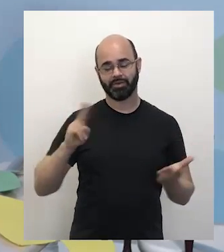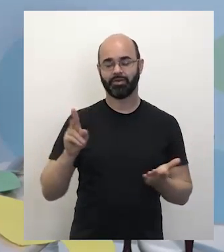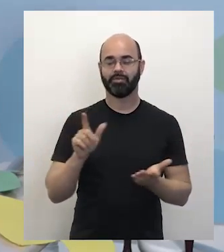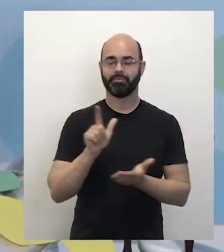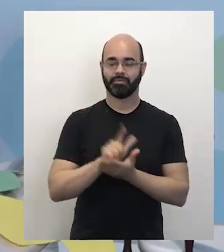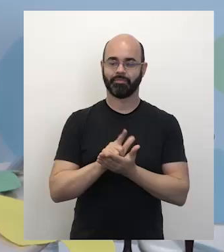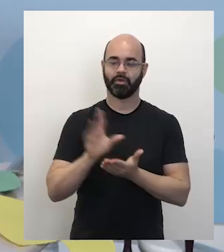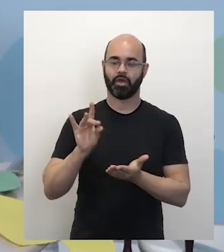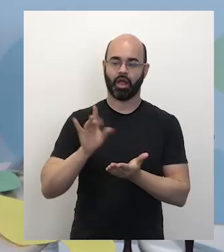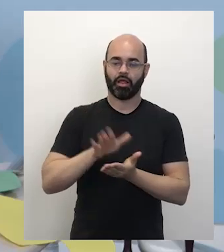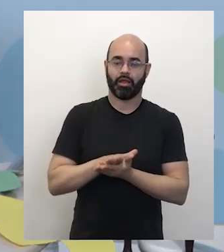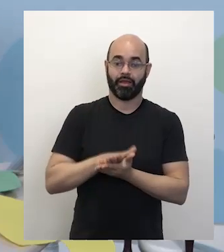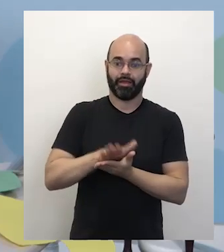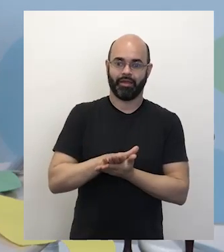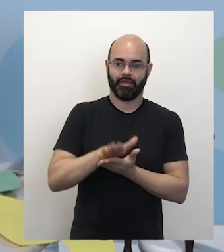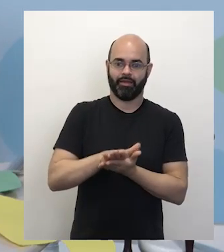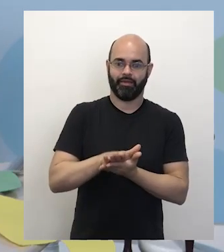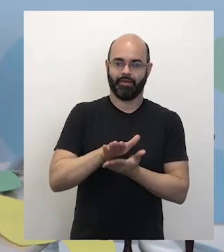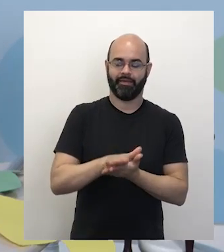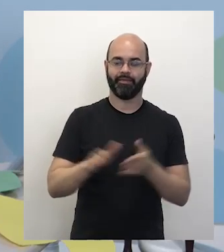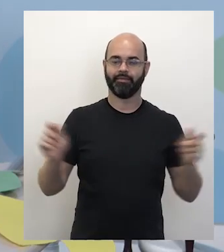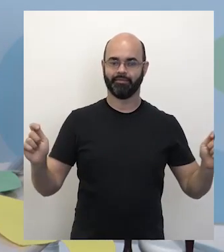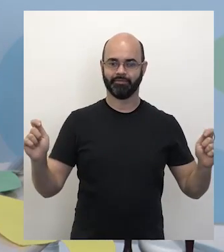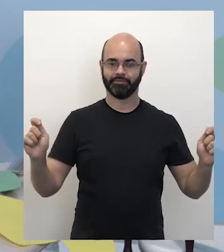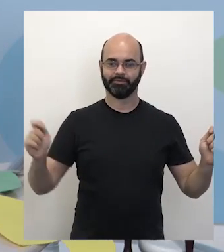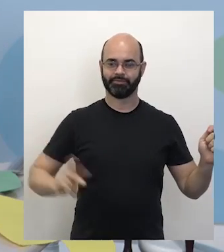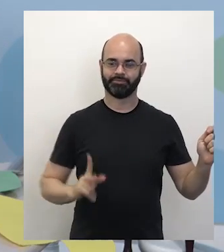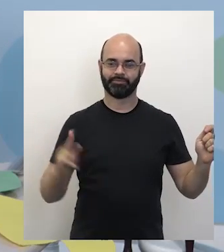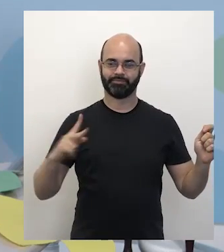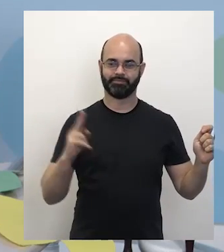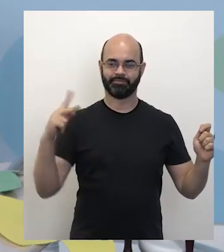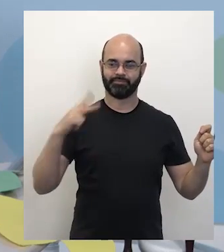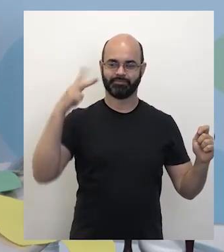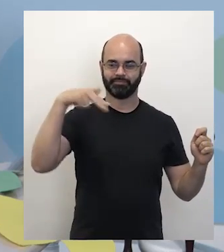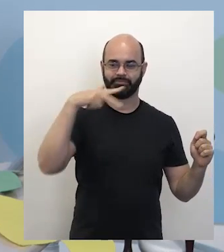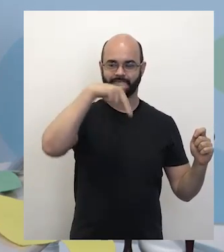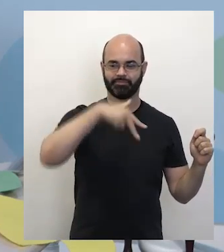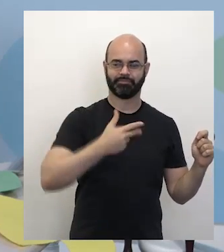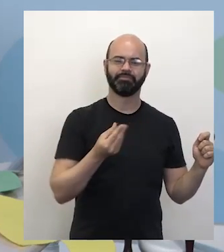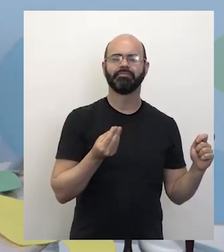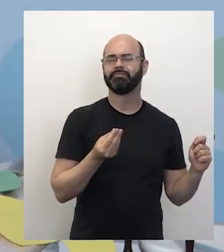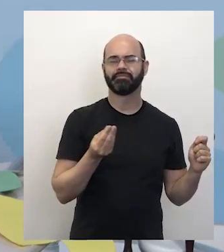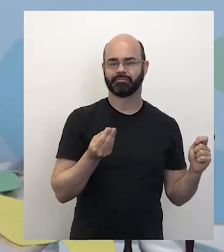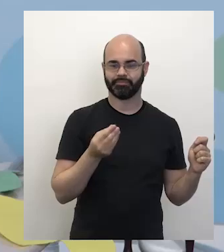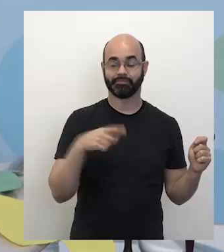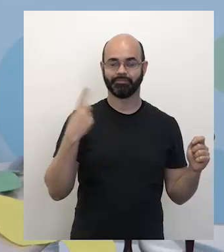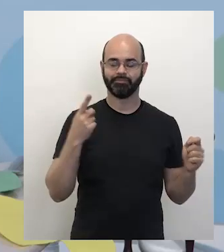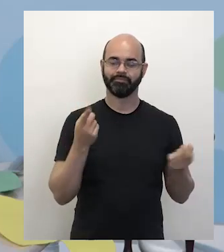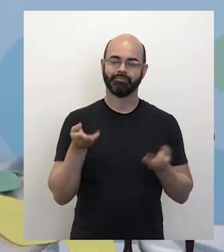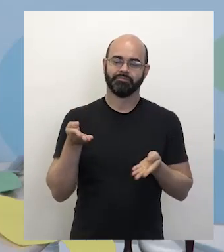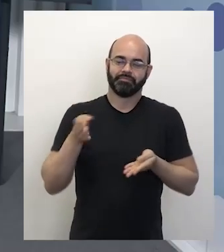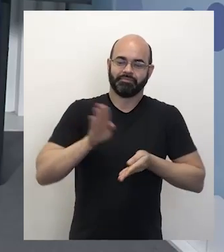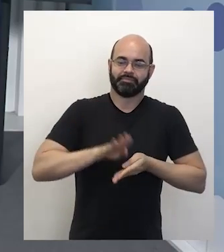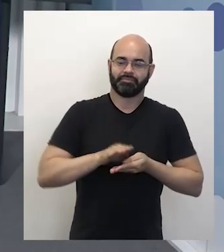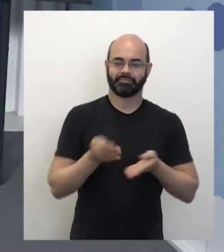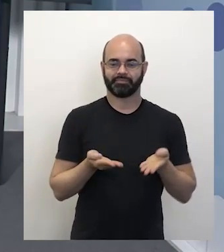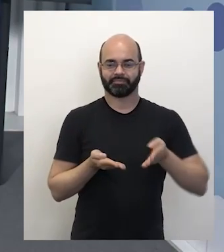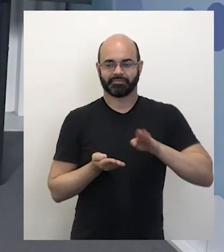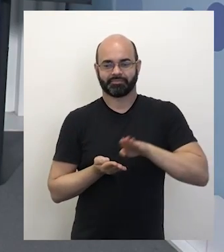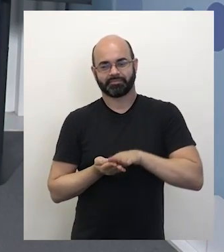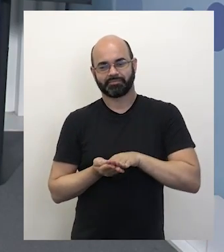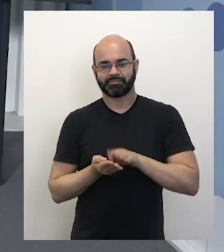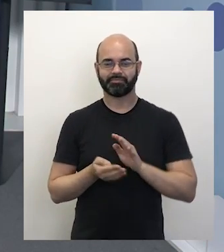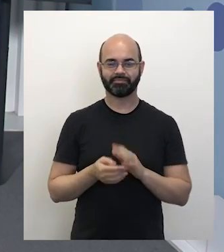a nosso corpo da nossa serpente. Para que serve isso aqui? Depois a gente vai dobrar isso aqui,